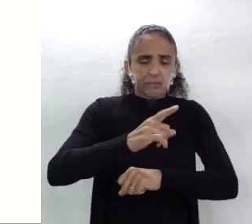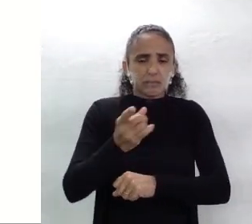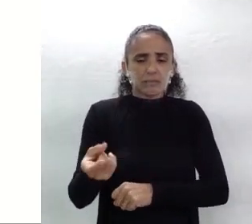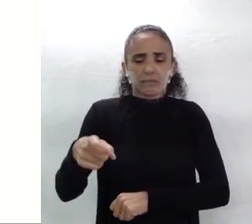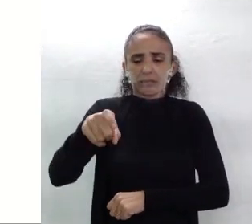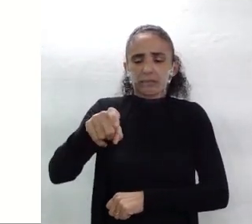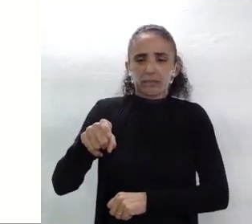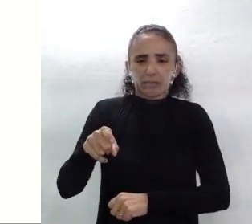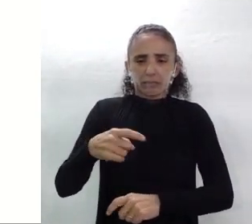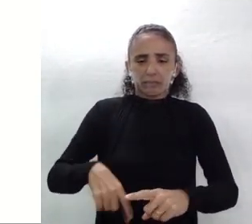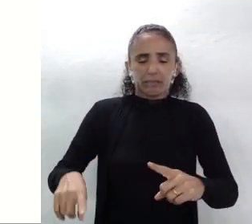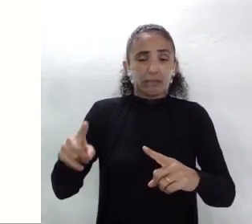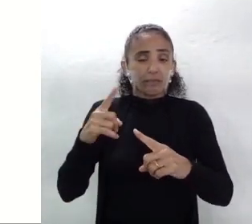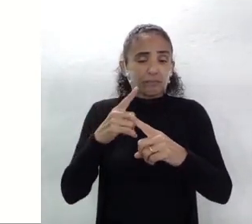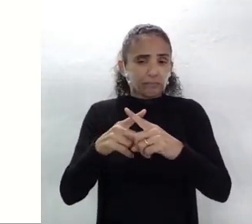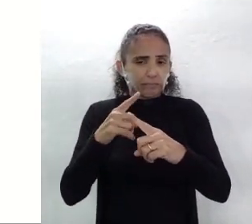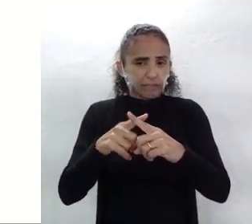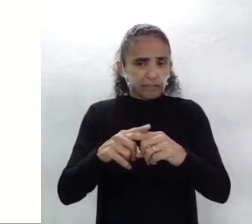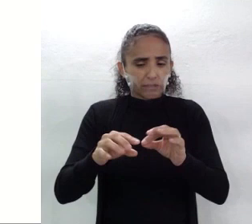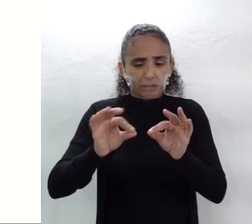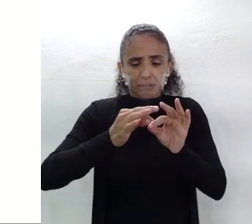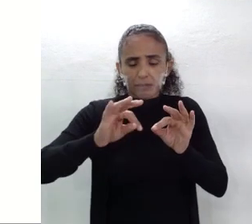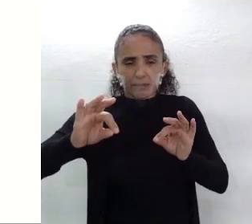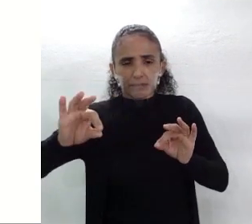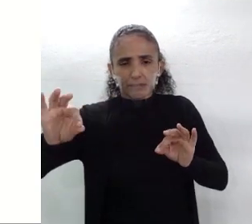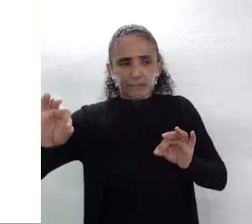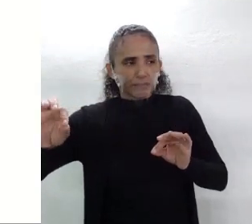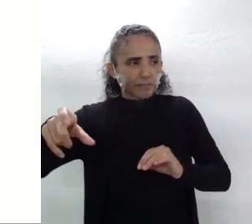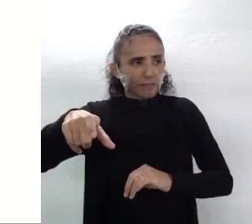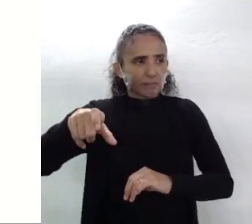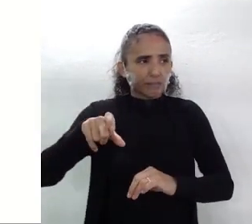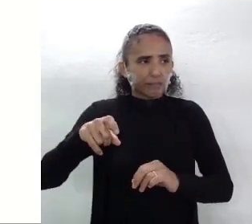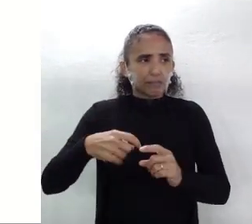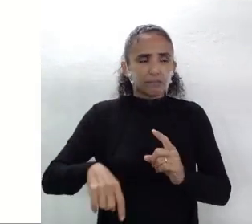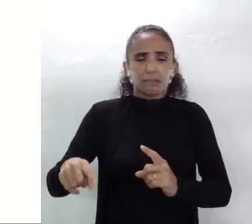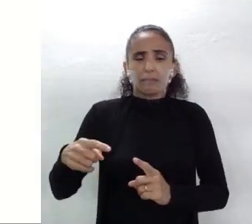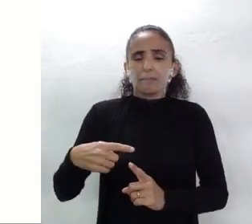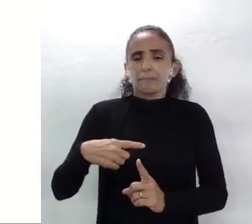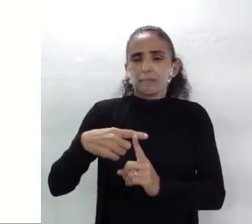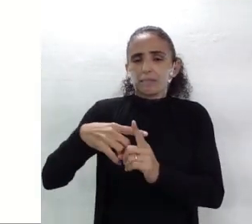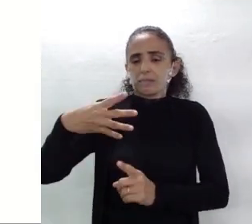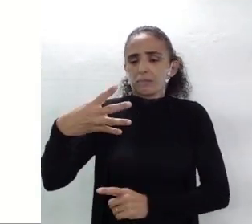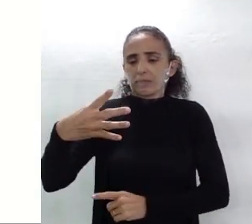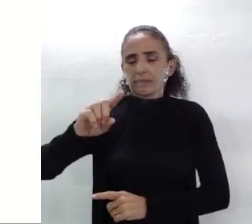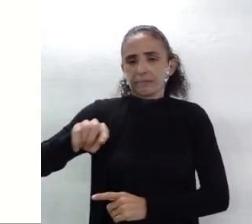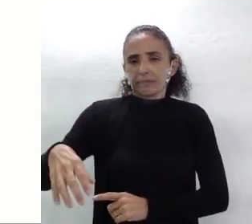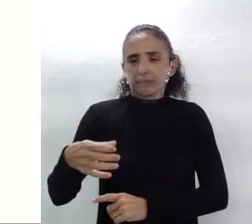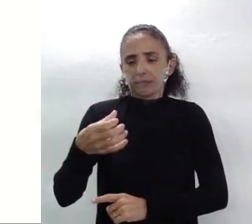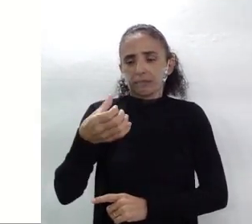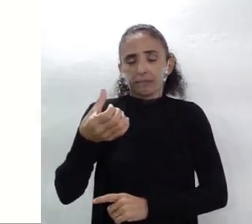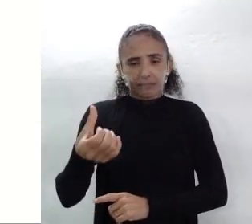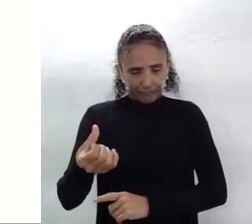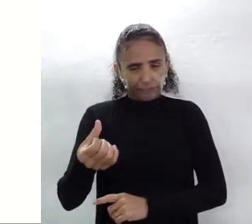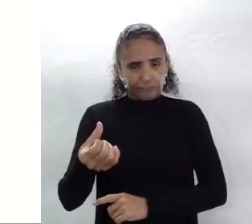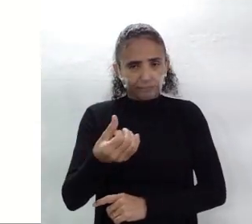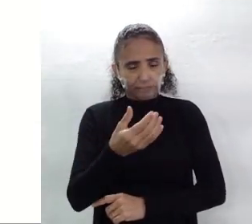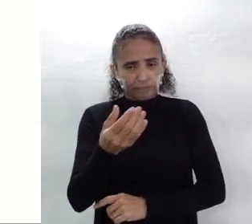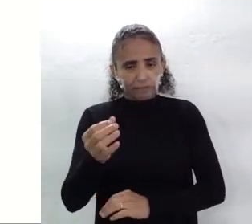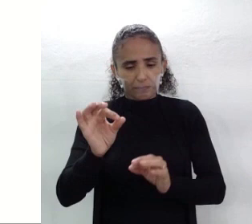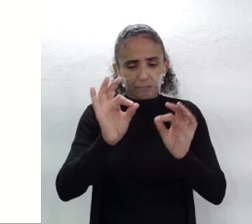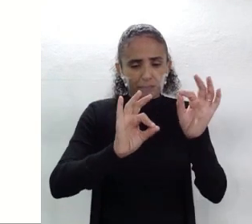a quantidade de quilômetro rodado, a gente não sabe é o x, mais 4,6 igual a 19. Então, ó, passa